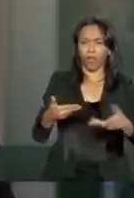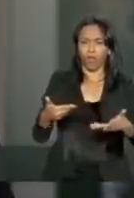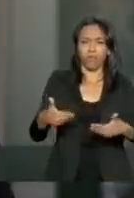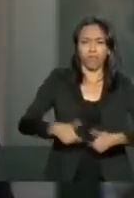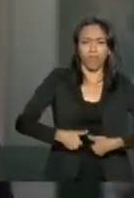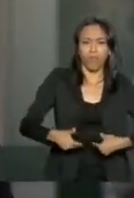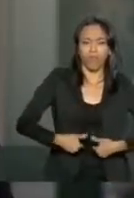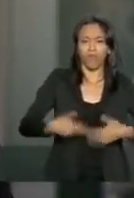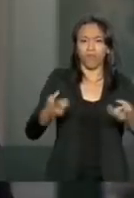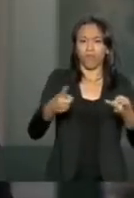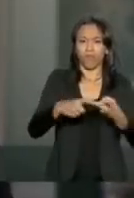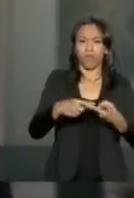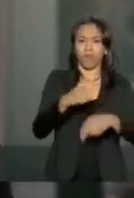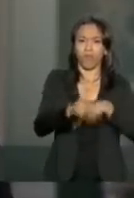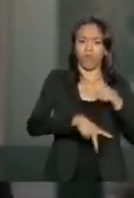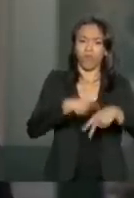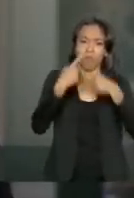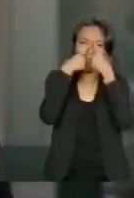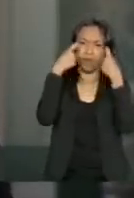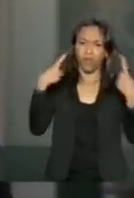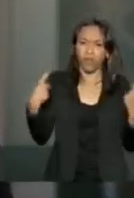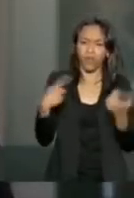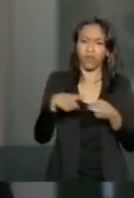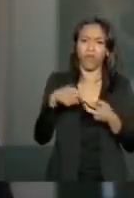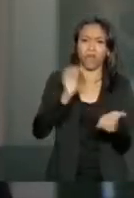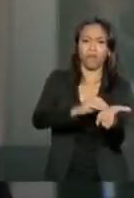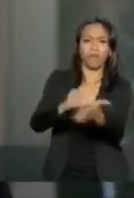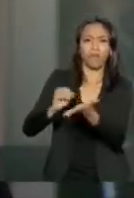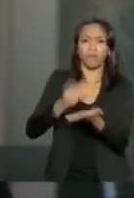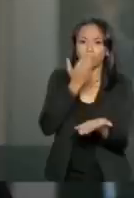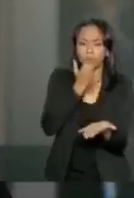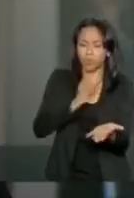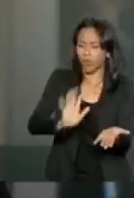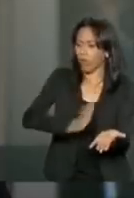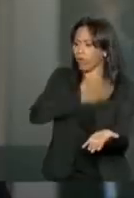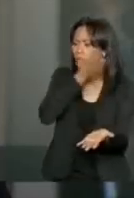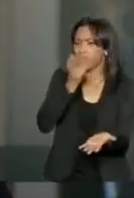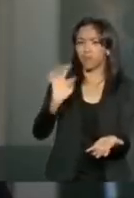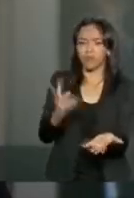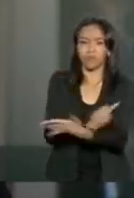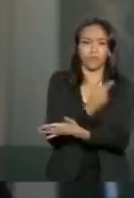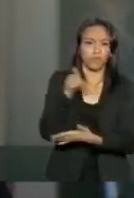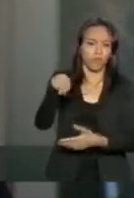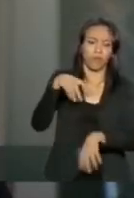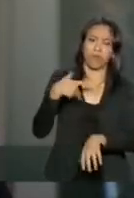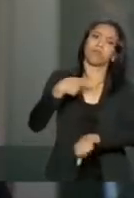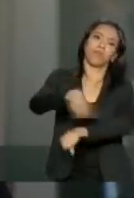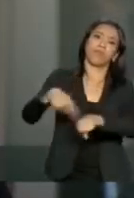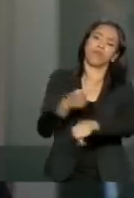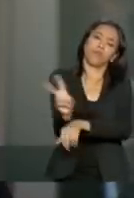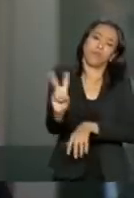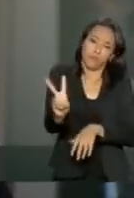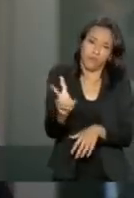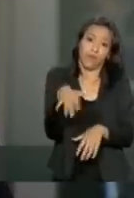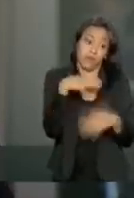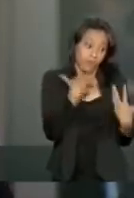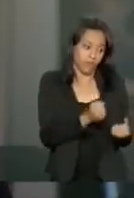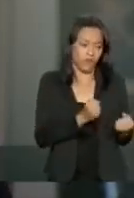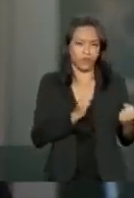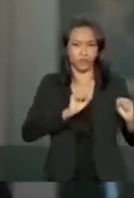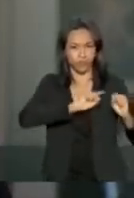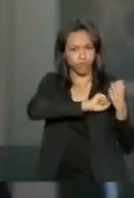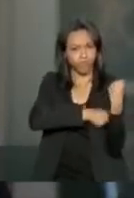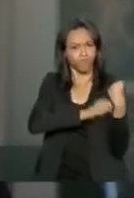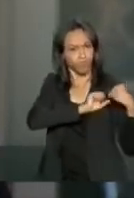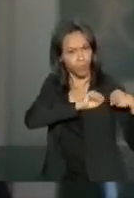violência, sofre com falta de medicamentos, uma coisa terrível que acontece lá, e nós temos que somar esforços, sim,